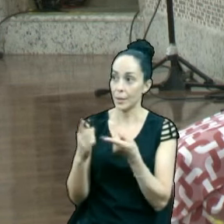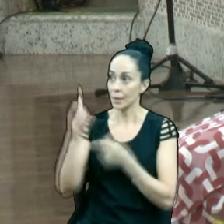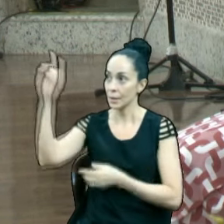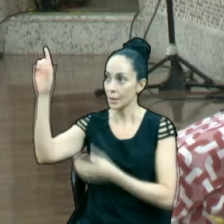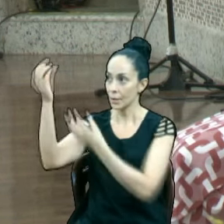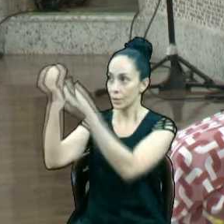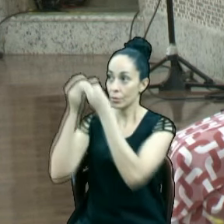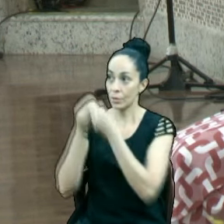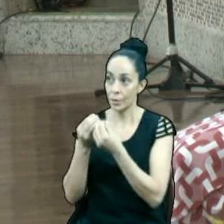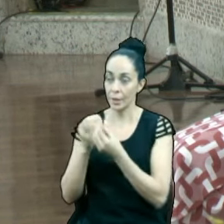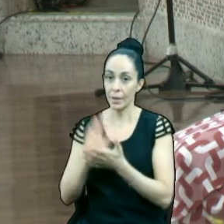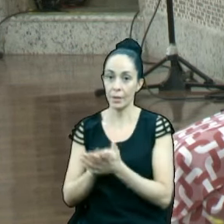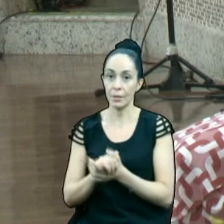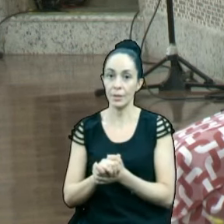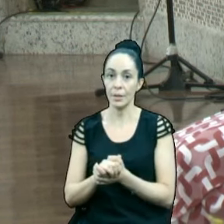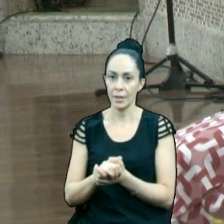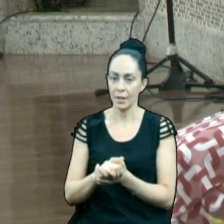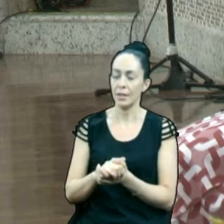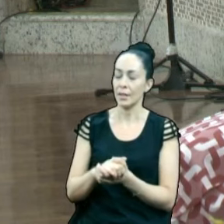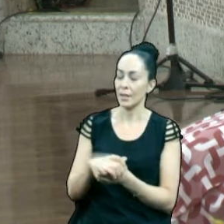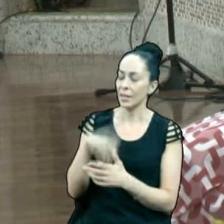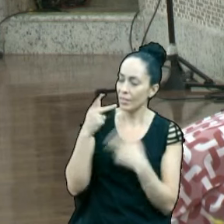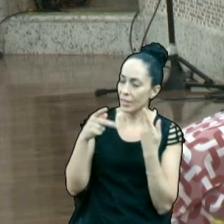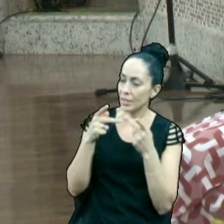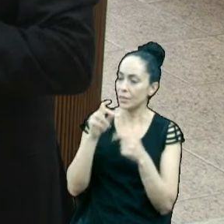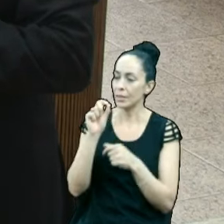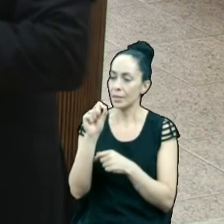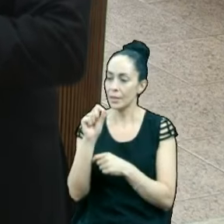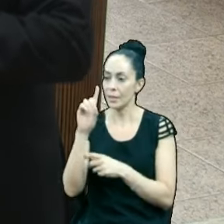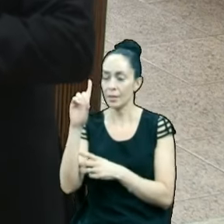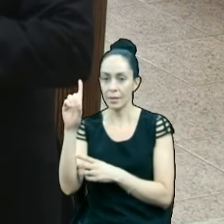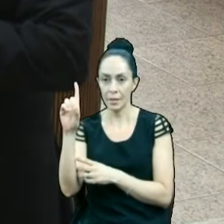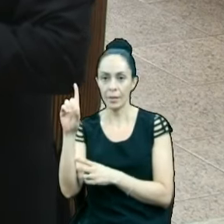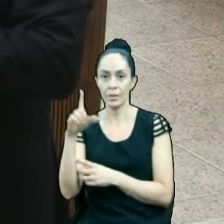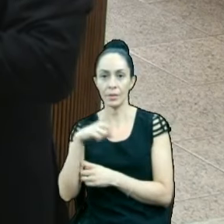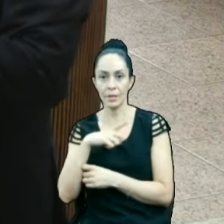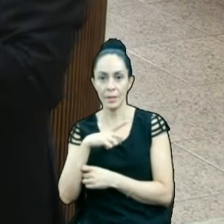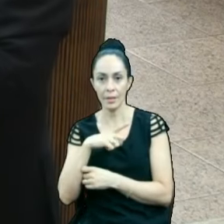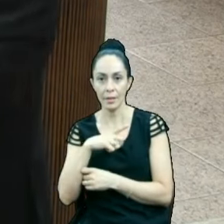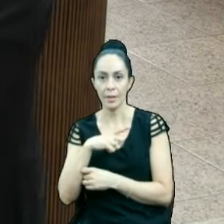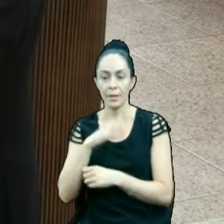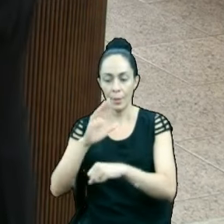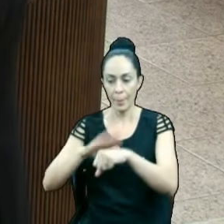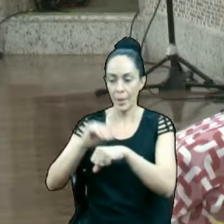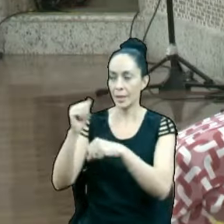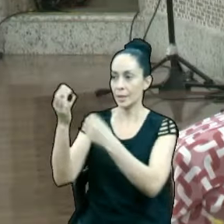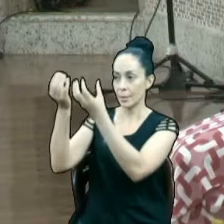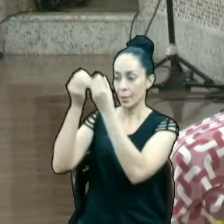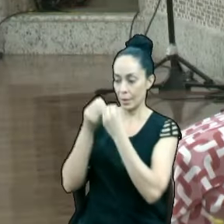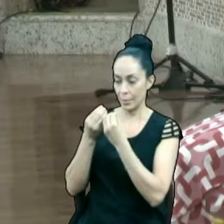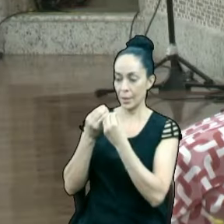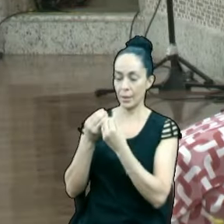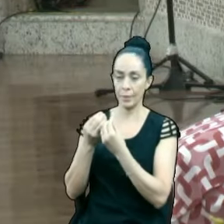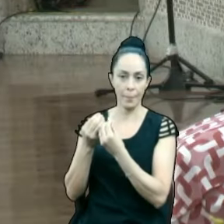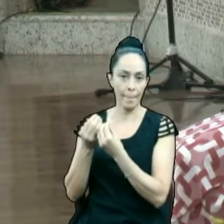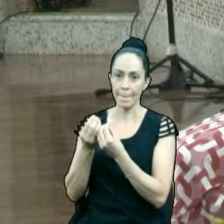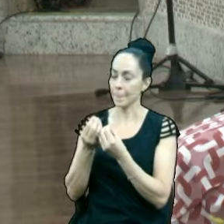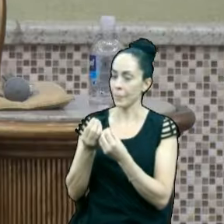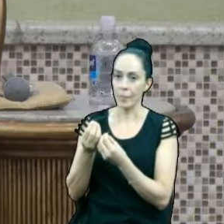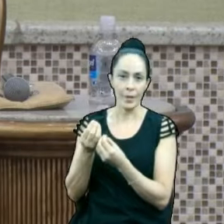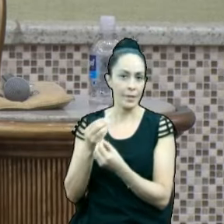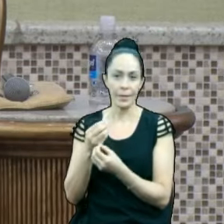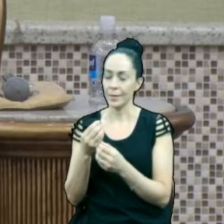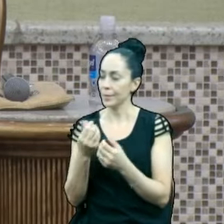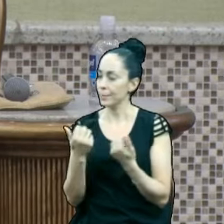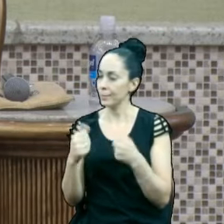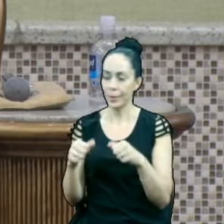e se Deus tiver mais alguma coisa para me dar e pode dar para outro porque eu já tô feliz Se você dá para mim